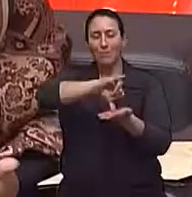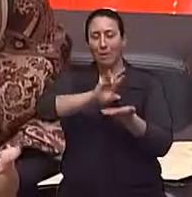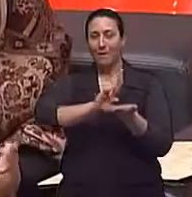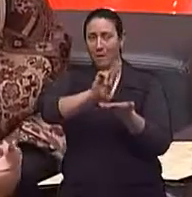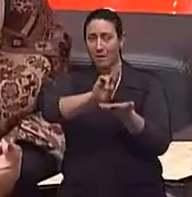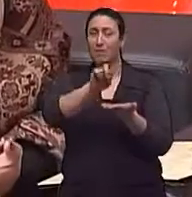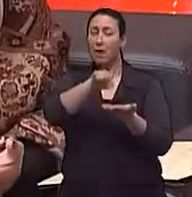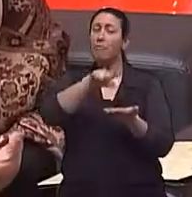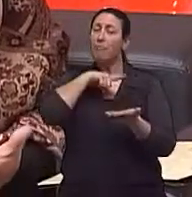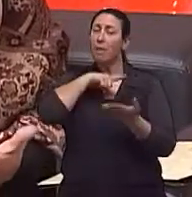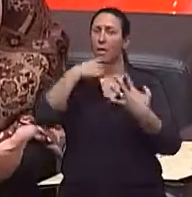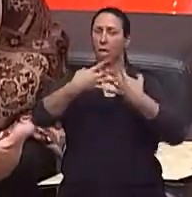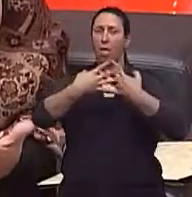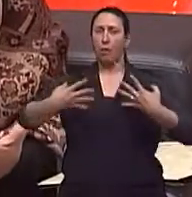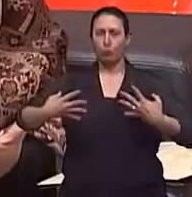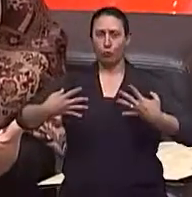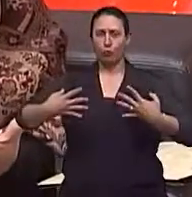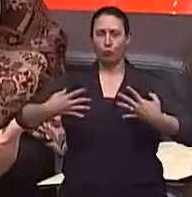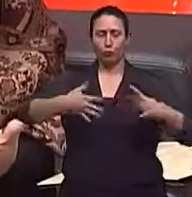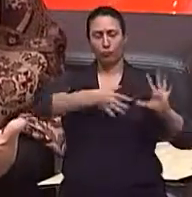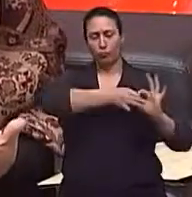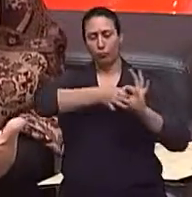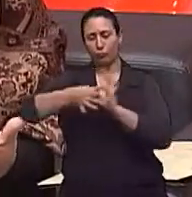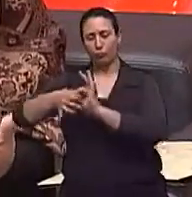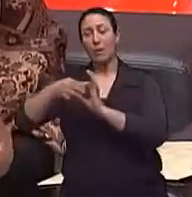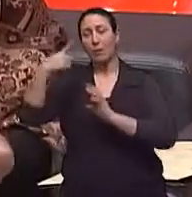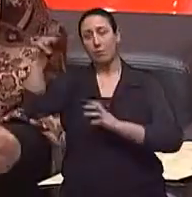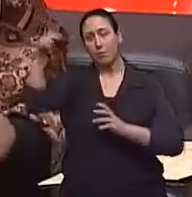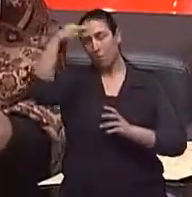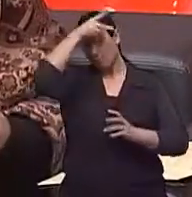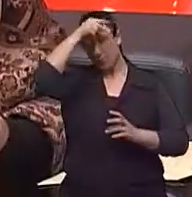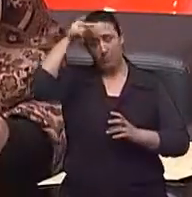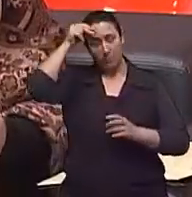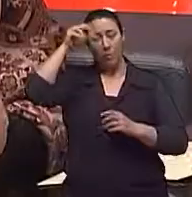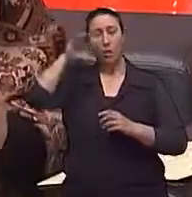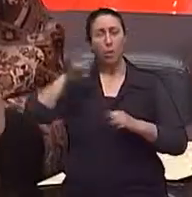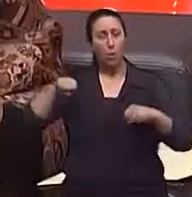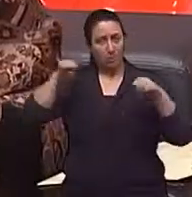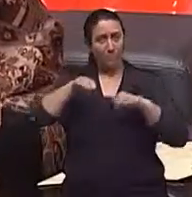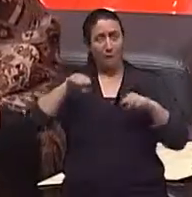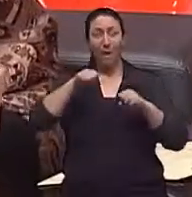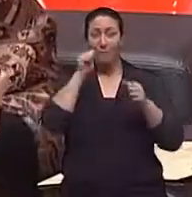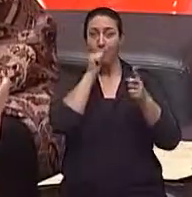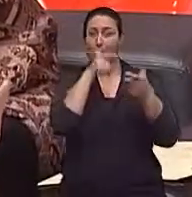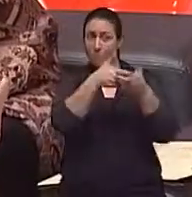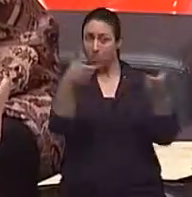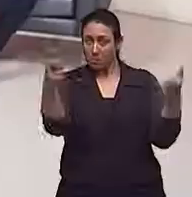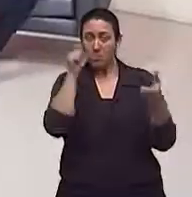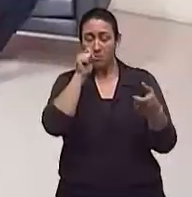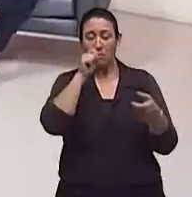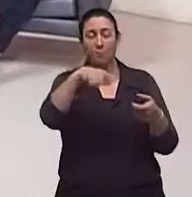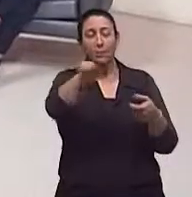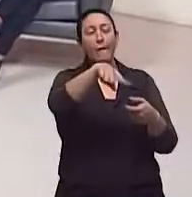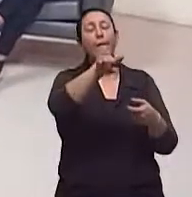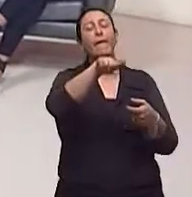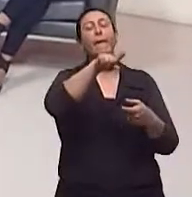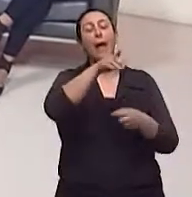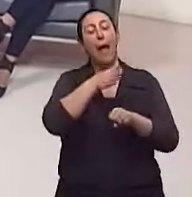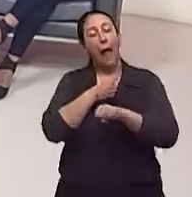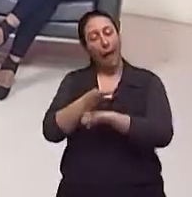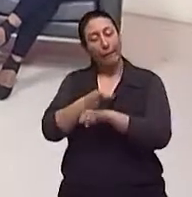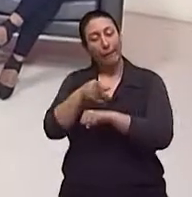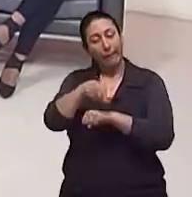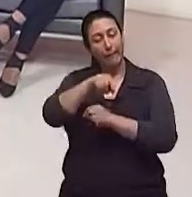ele faz parte de uma rede e integral do município de Canoas Então as mulheres além de serem atendidas em